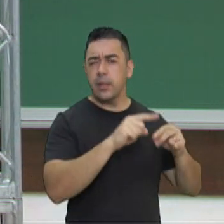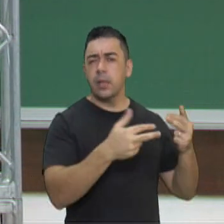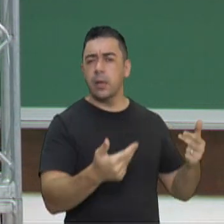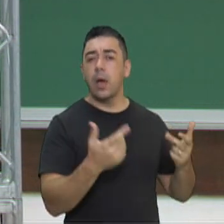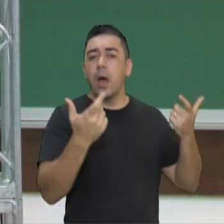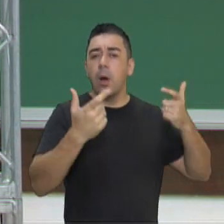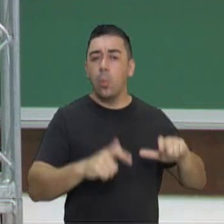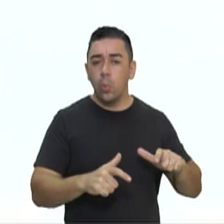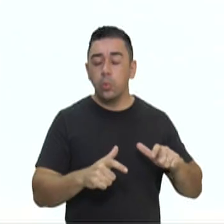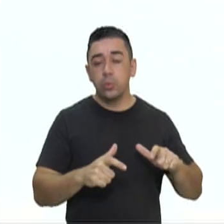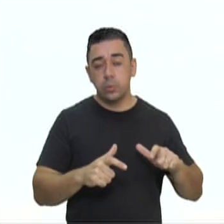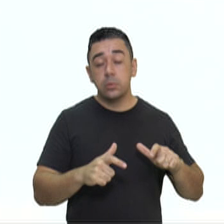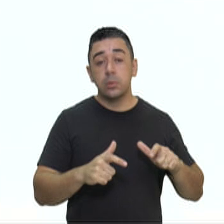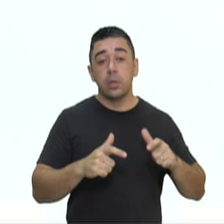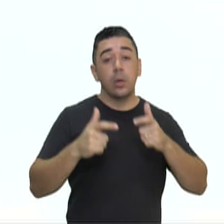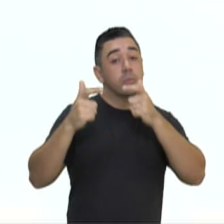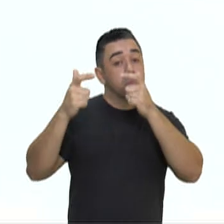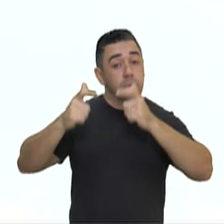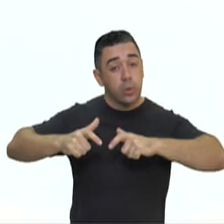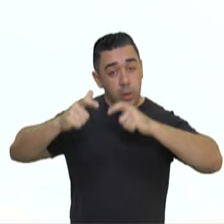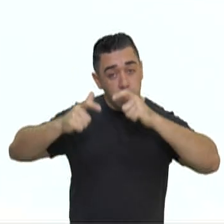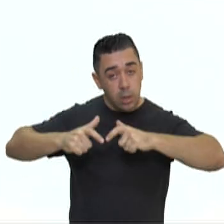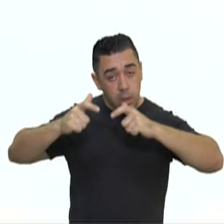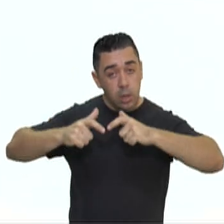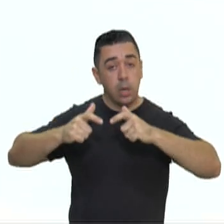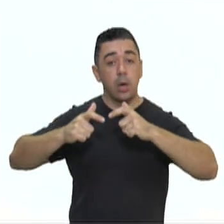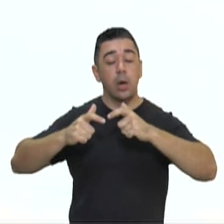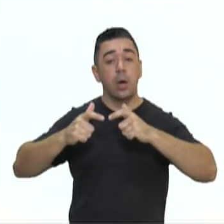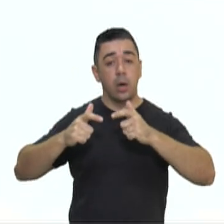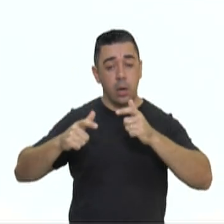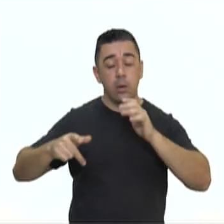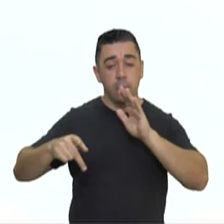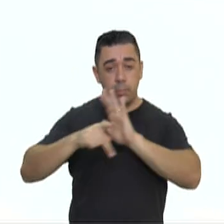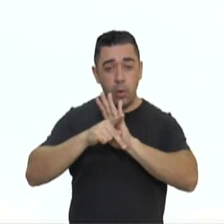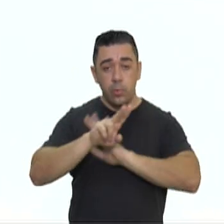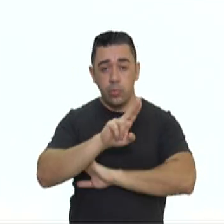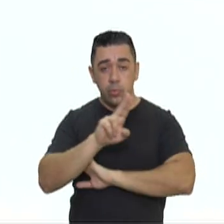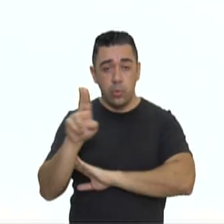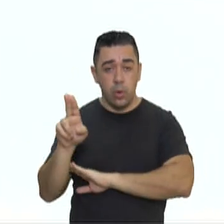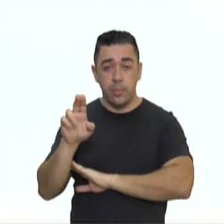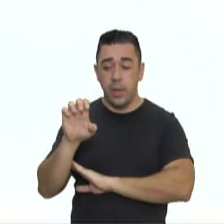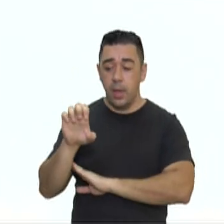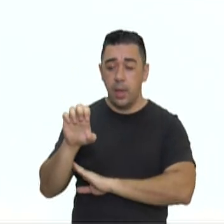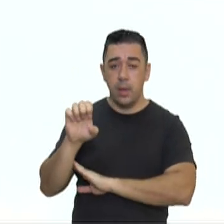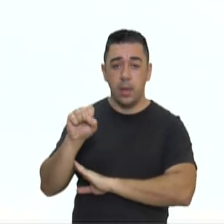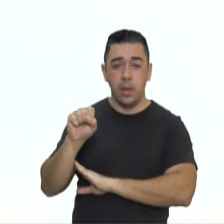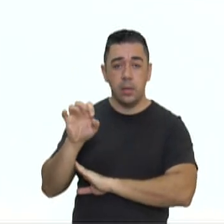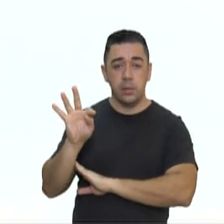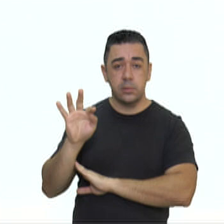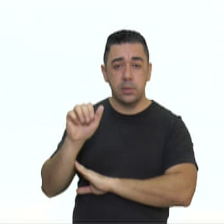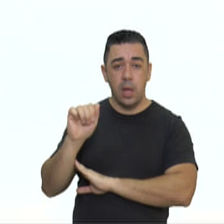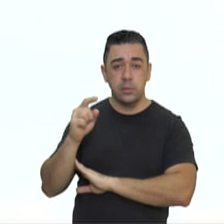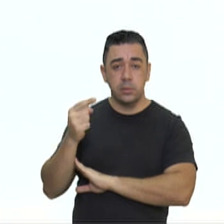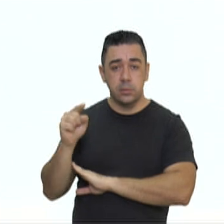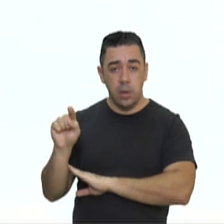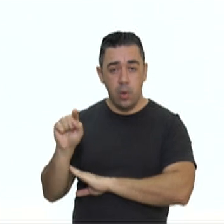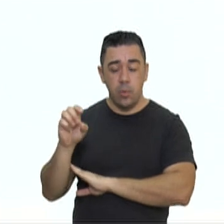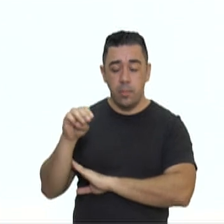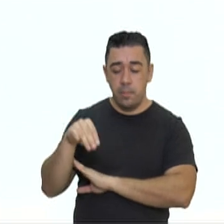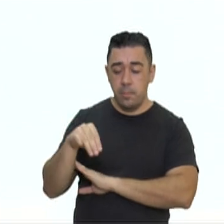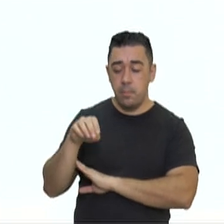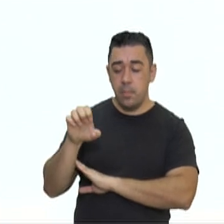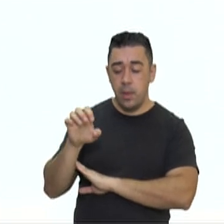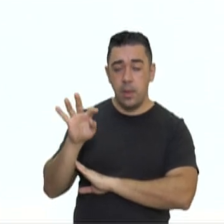aonde? Eles ficam num determinado local que a gente dá o nome de estação meteorológica.